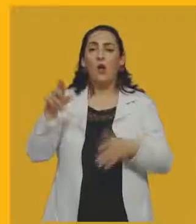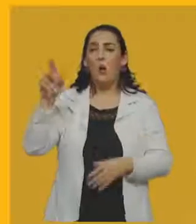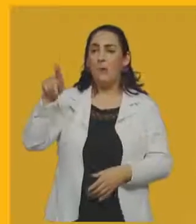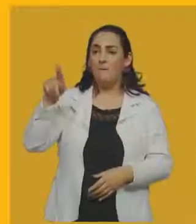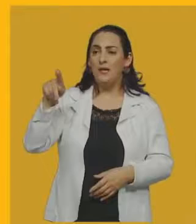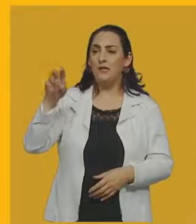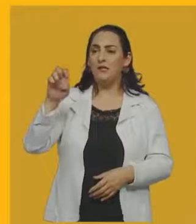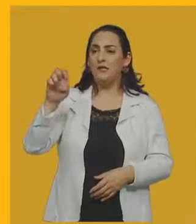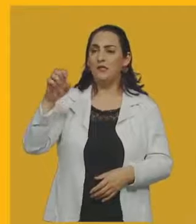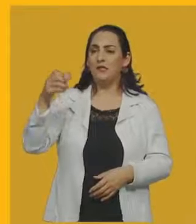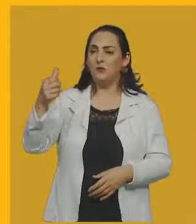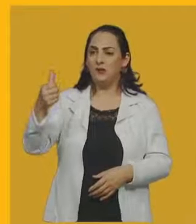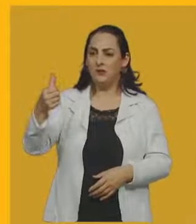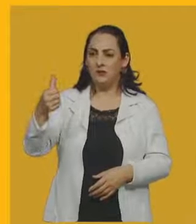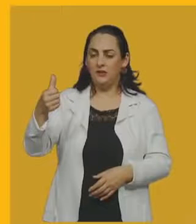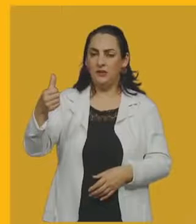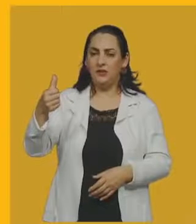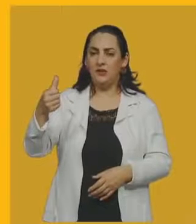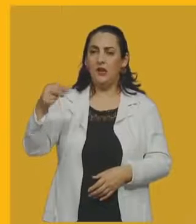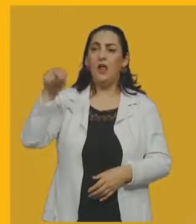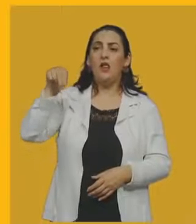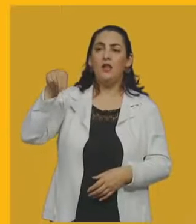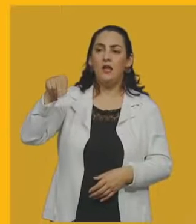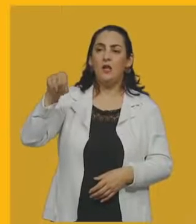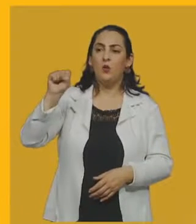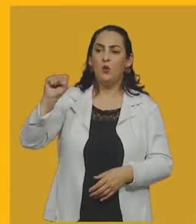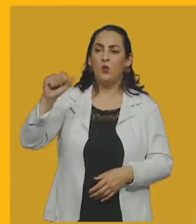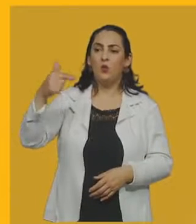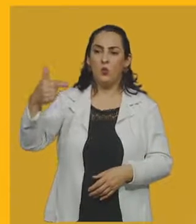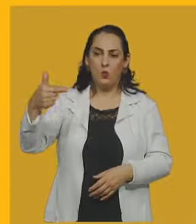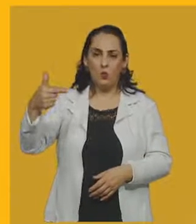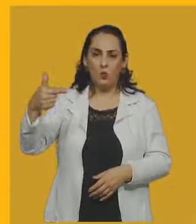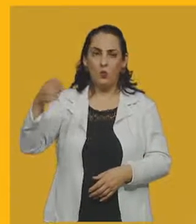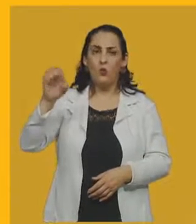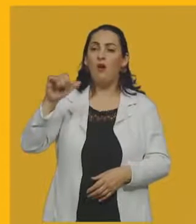o número de nêutrons 82 e o número de elétrons